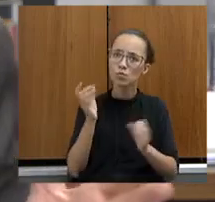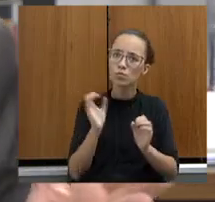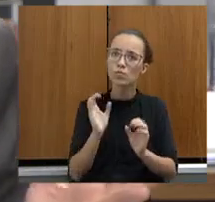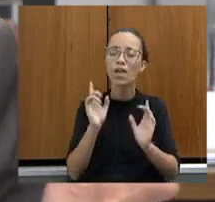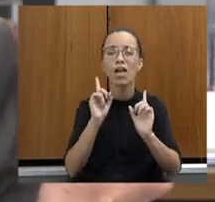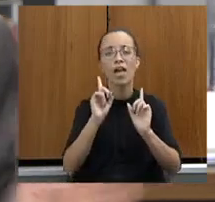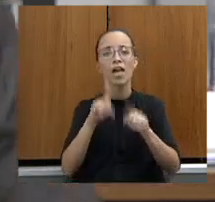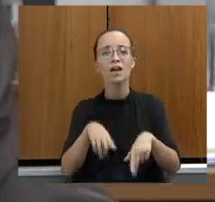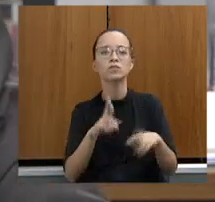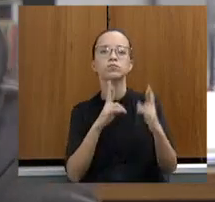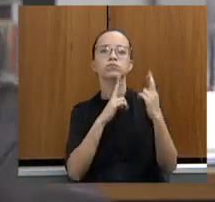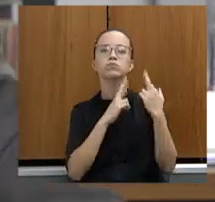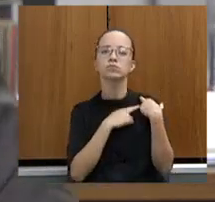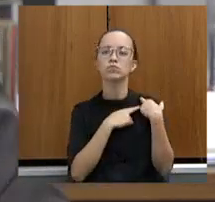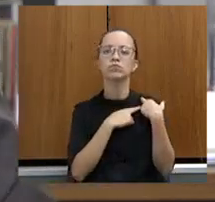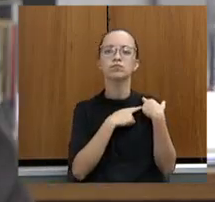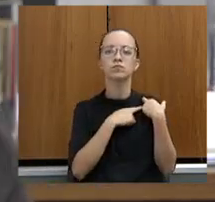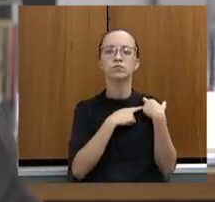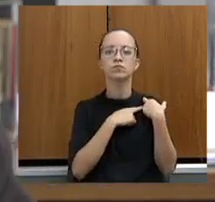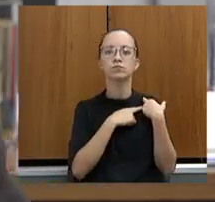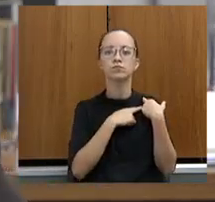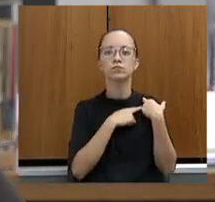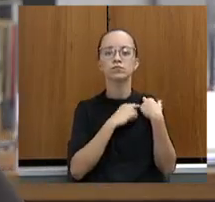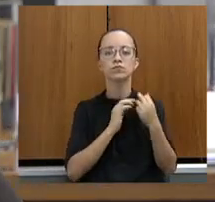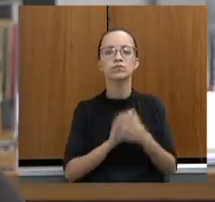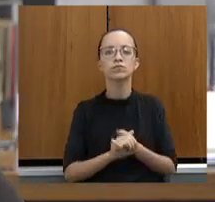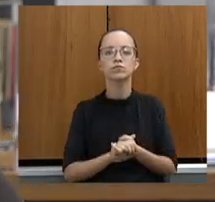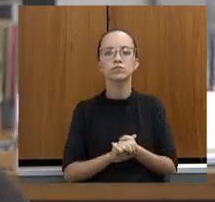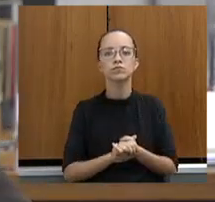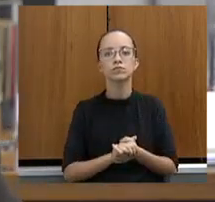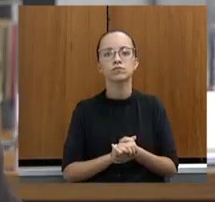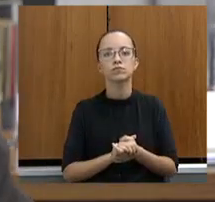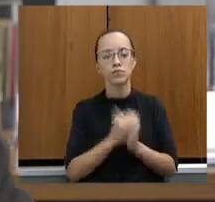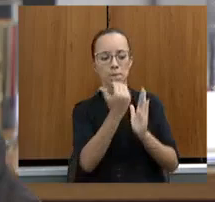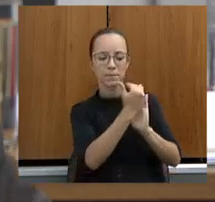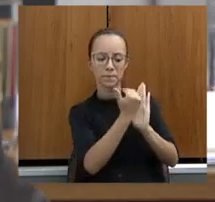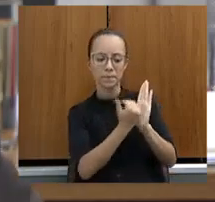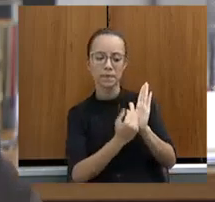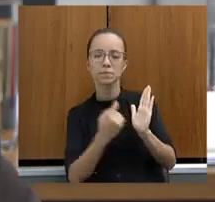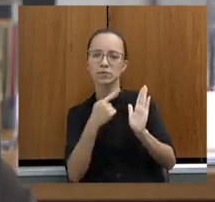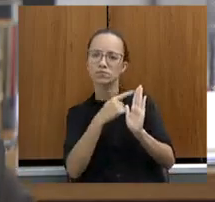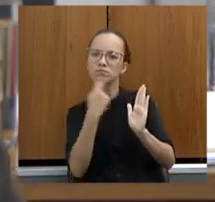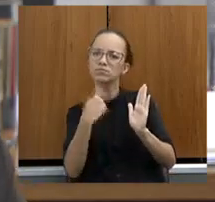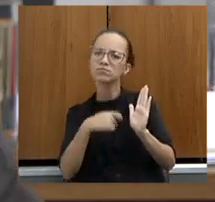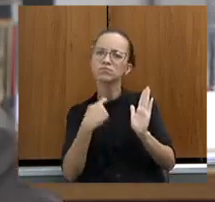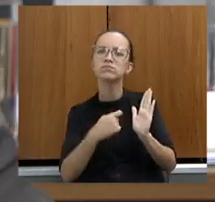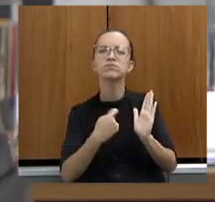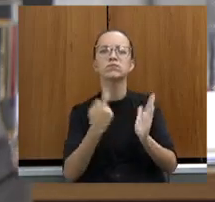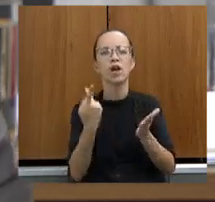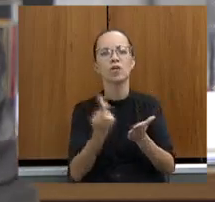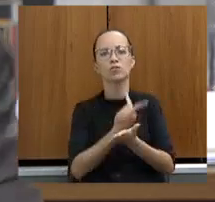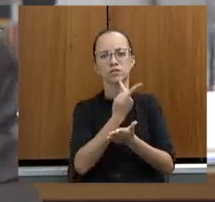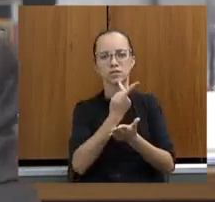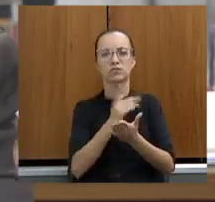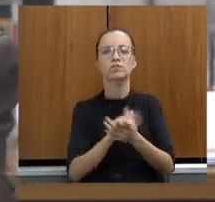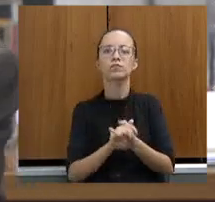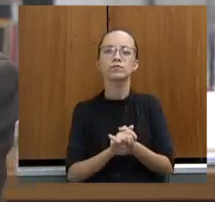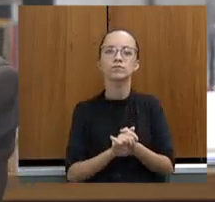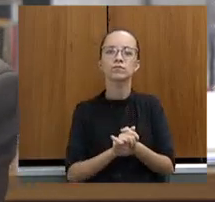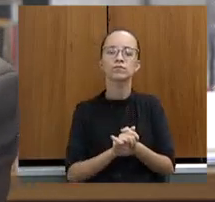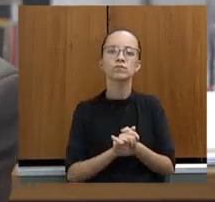pública legalidade publicidade são princípios esses princípios precisam chegar até até